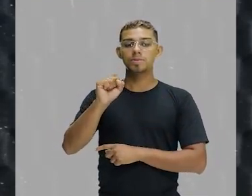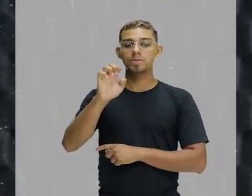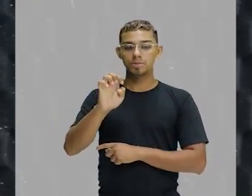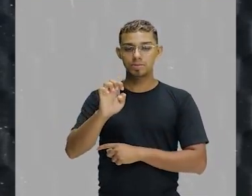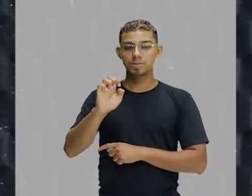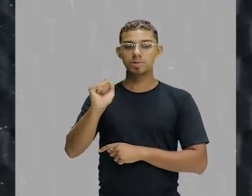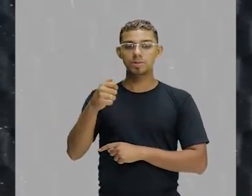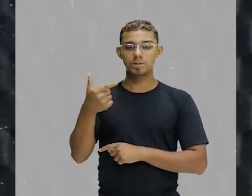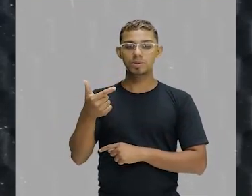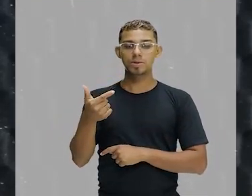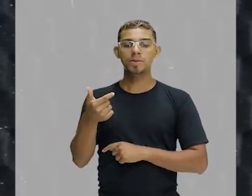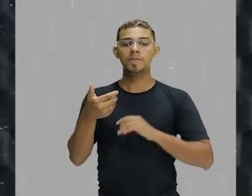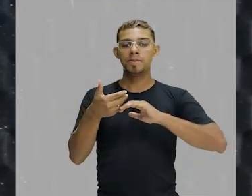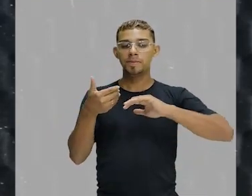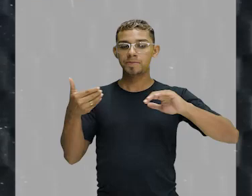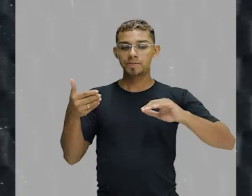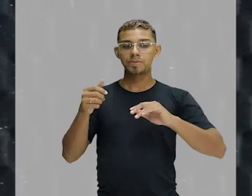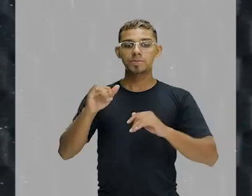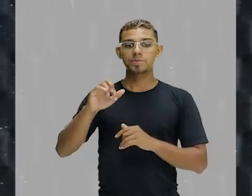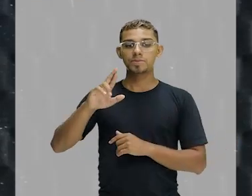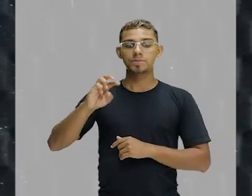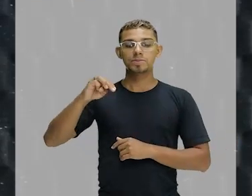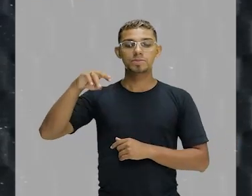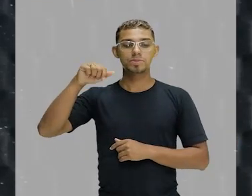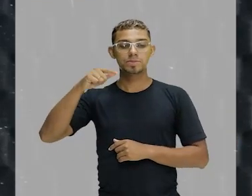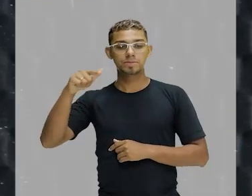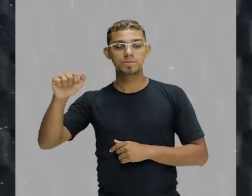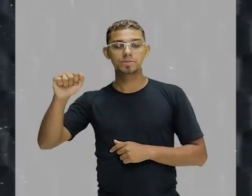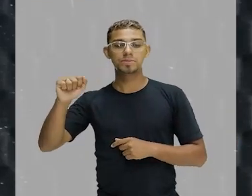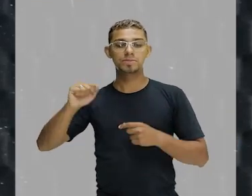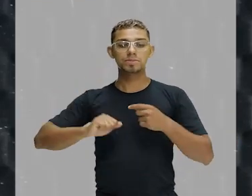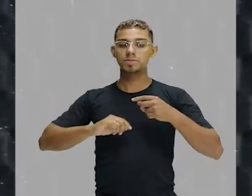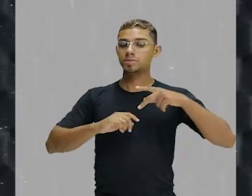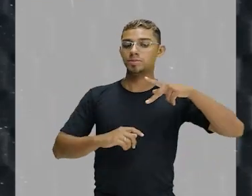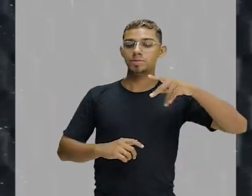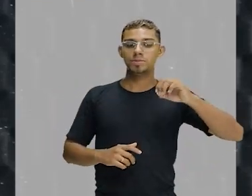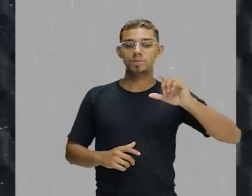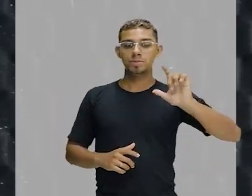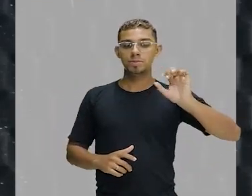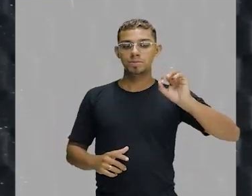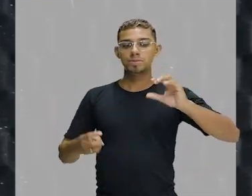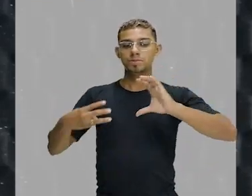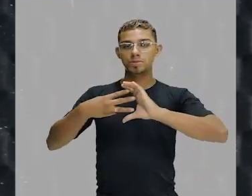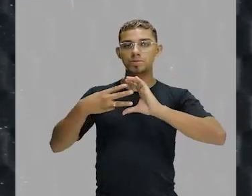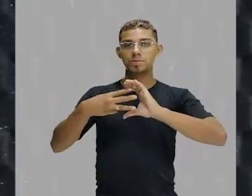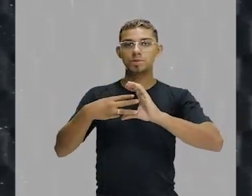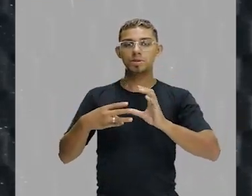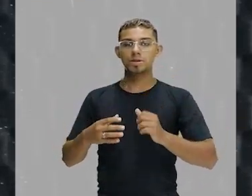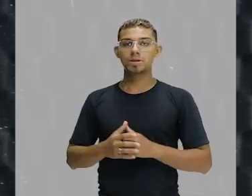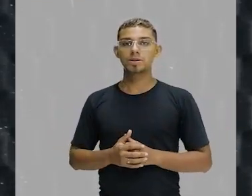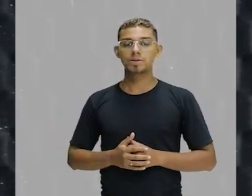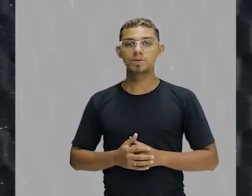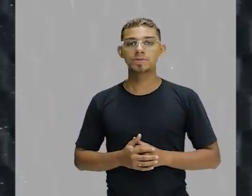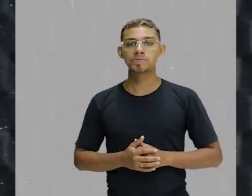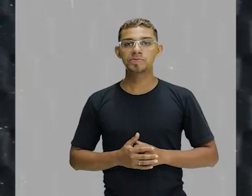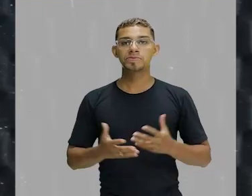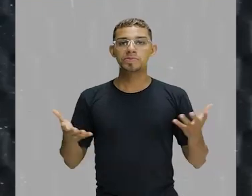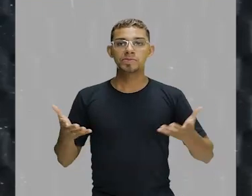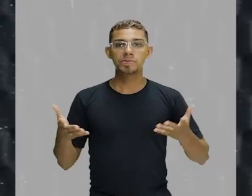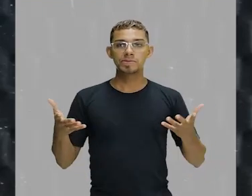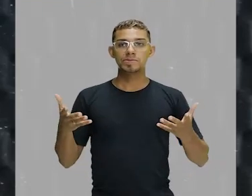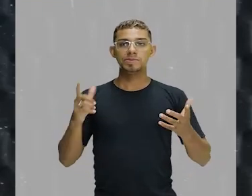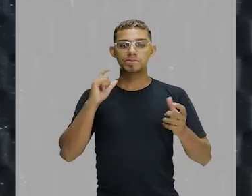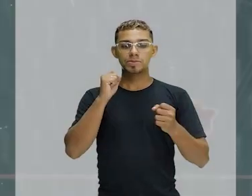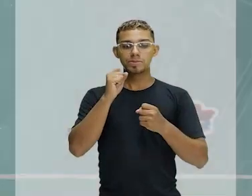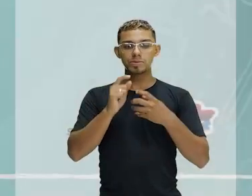das cromátides irmãs, migração dos cromossomos filhos para os polos da célula. E aí eu tive aqui formação de 4 células